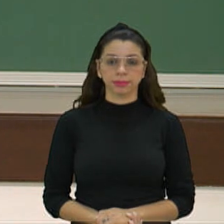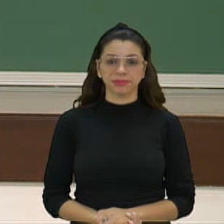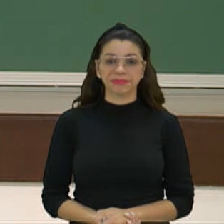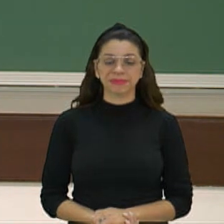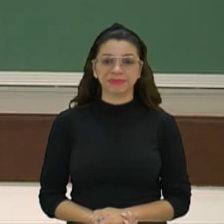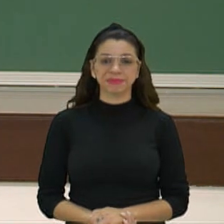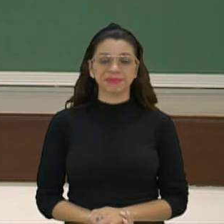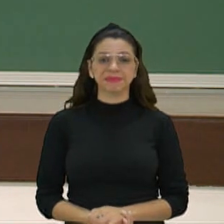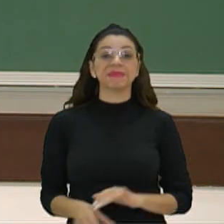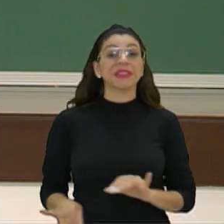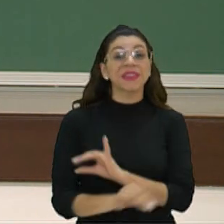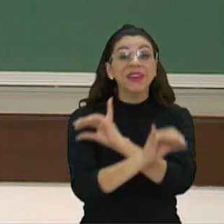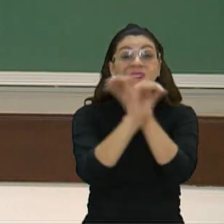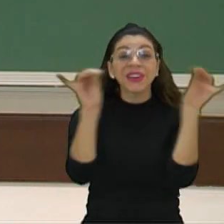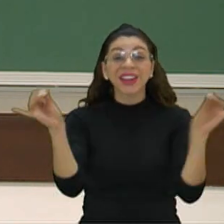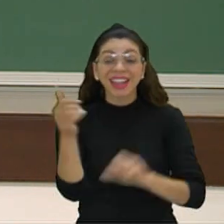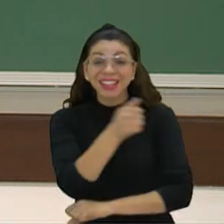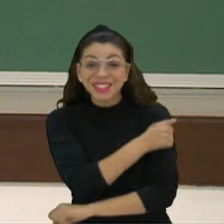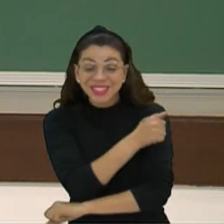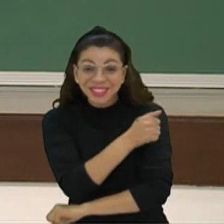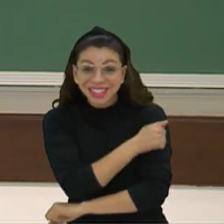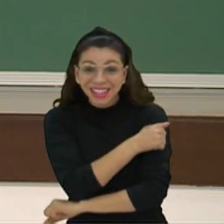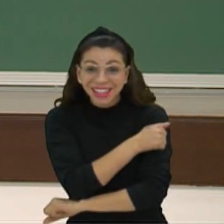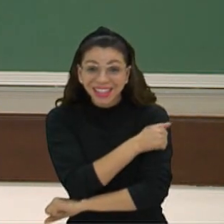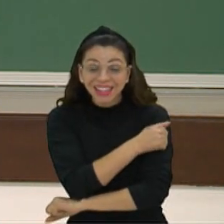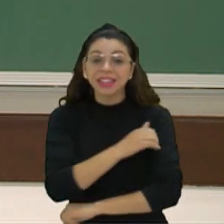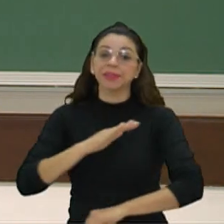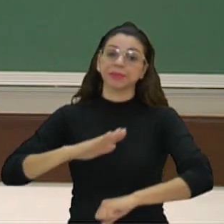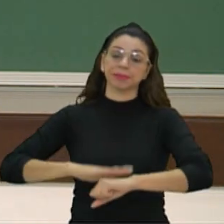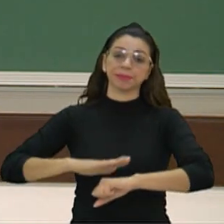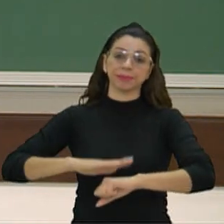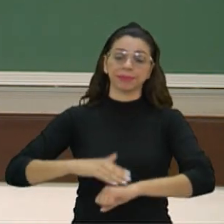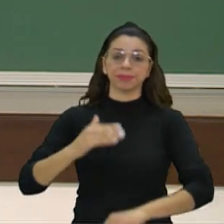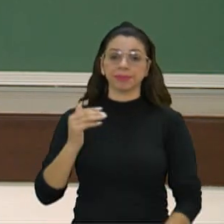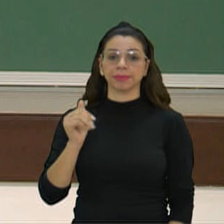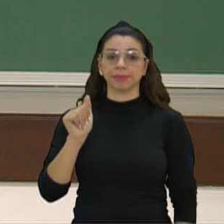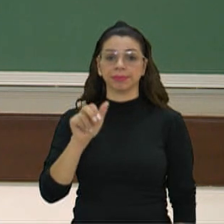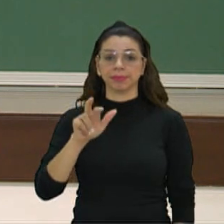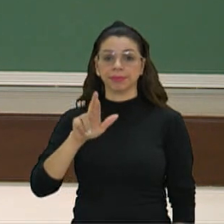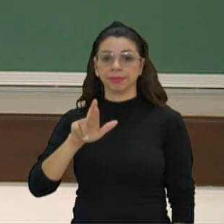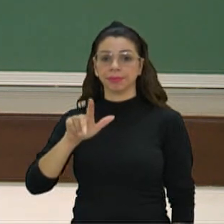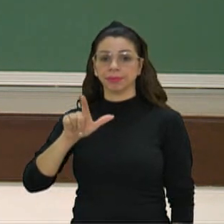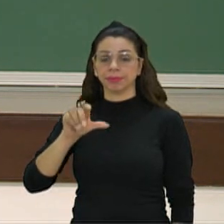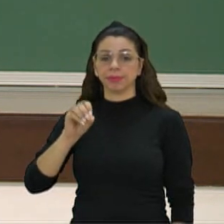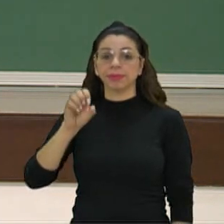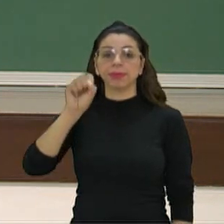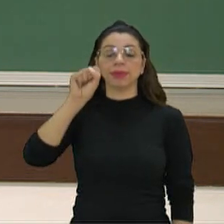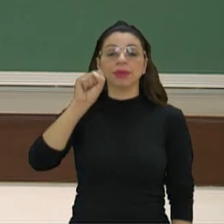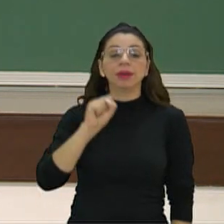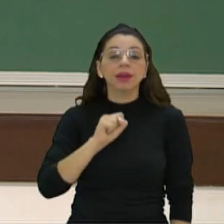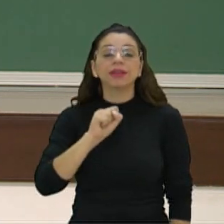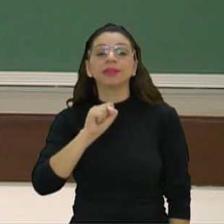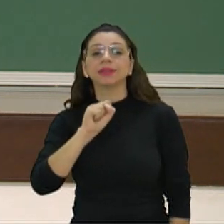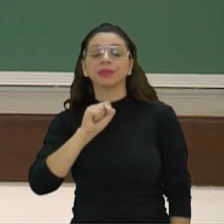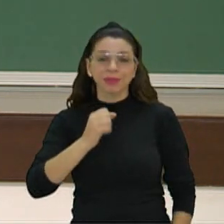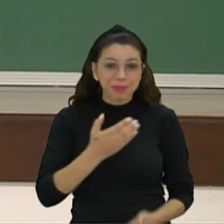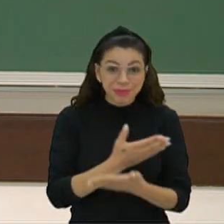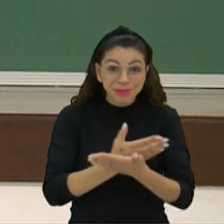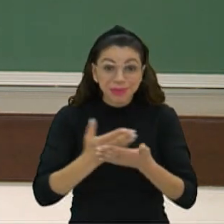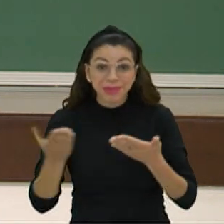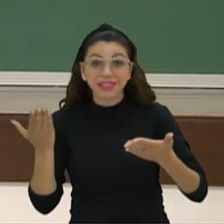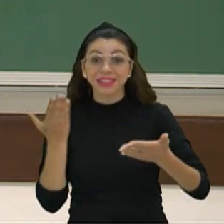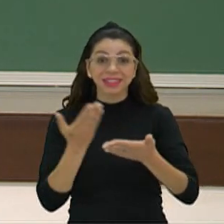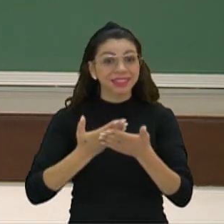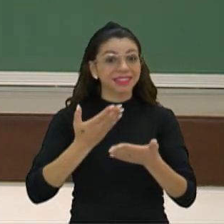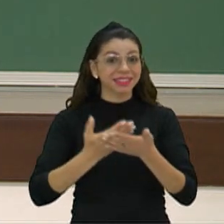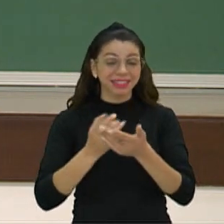Hi students, how are you? This is Teacher Carlos again, and let's start our class. Vamos começar a nossa aula